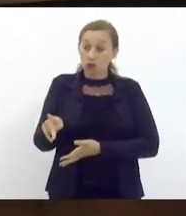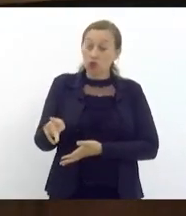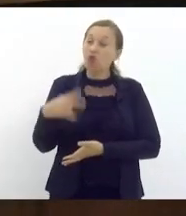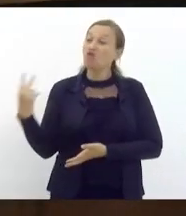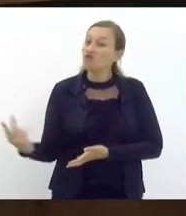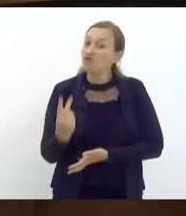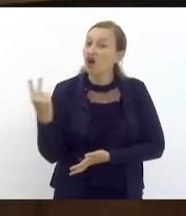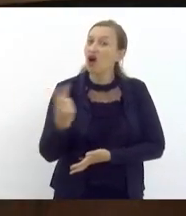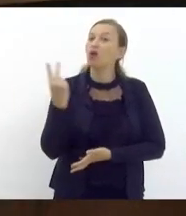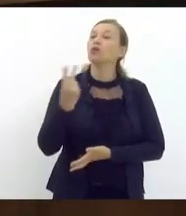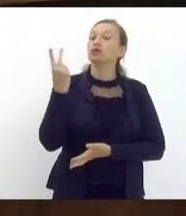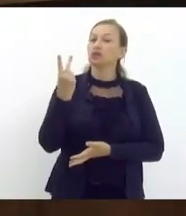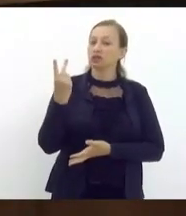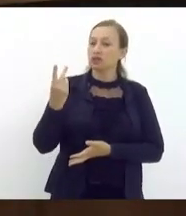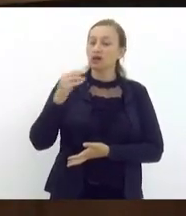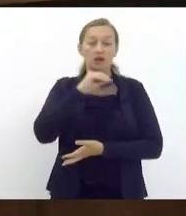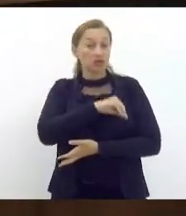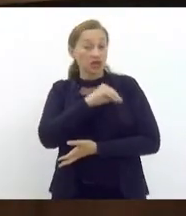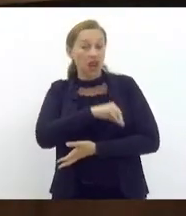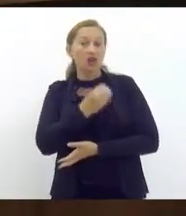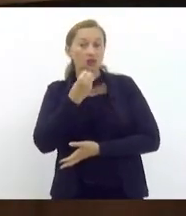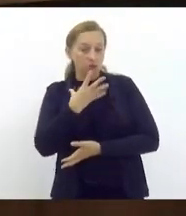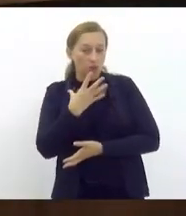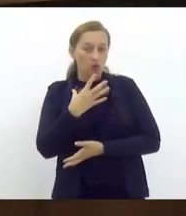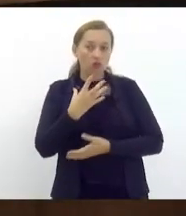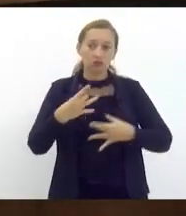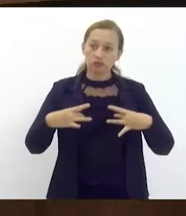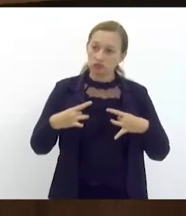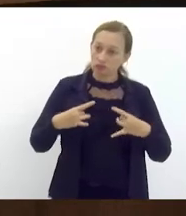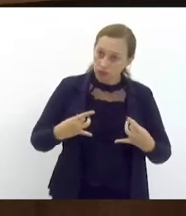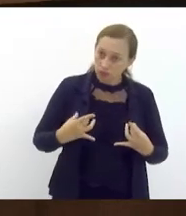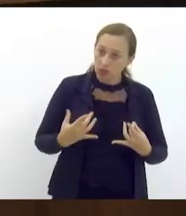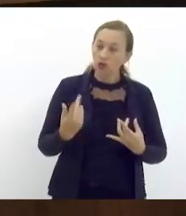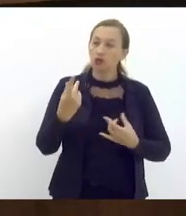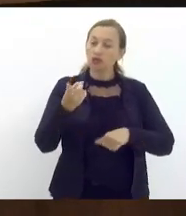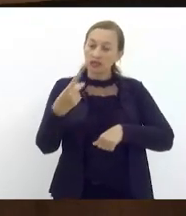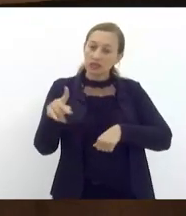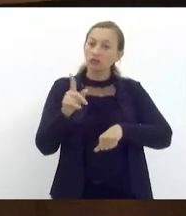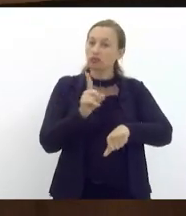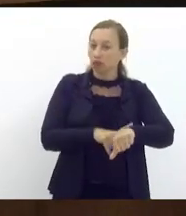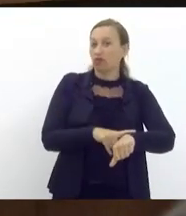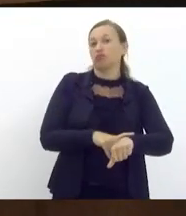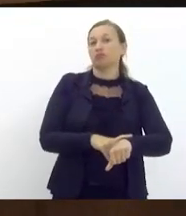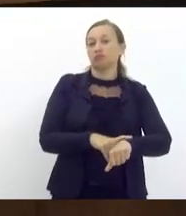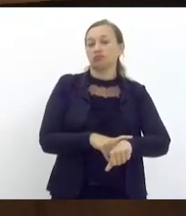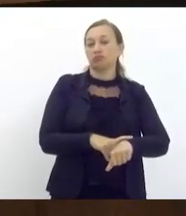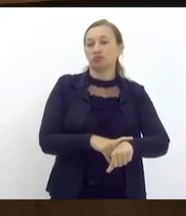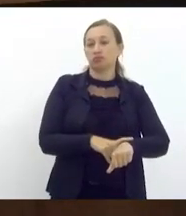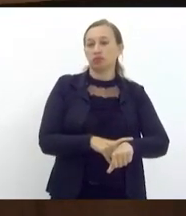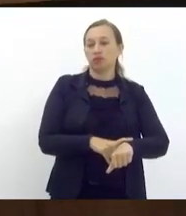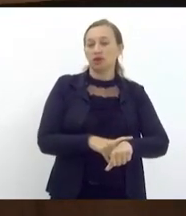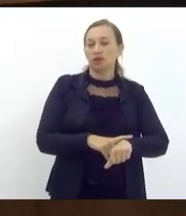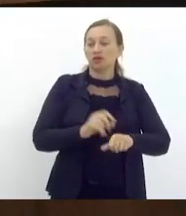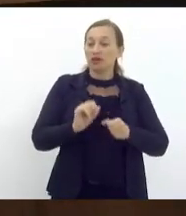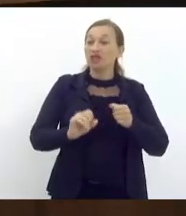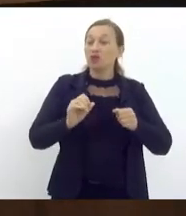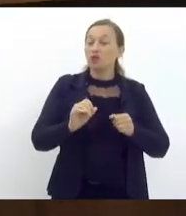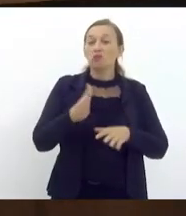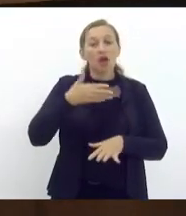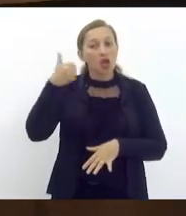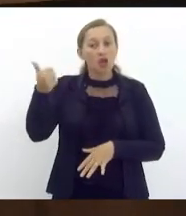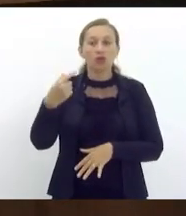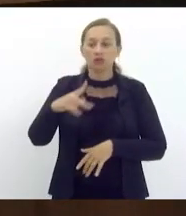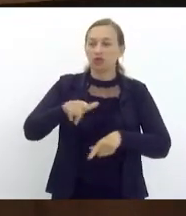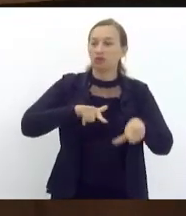valorizado ganhando bem satisfeito e disponível no seu tempo para dar o melhor do seu ofício